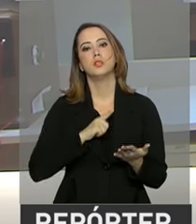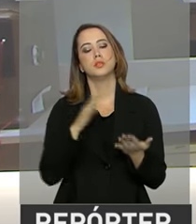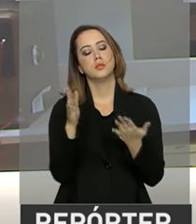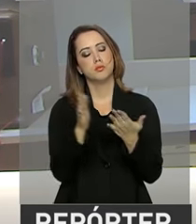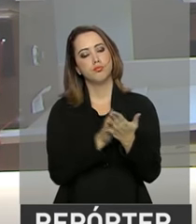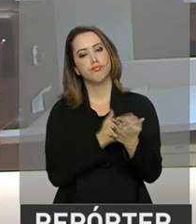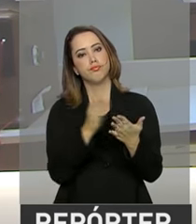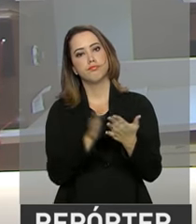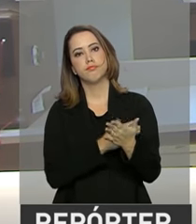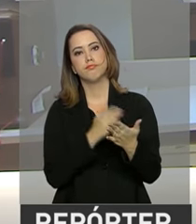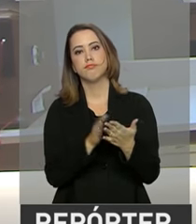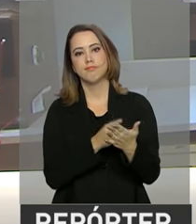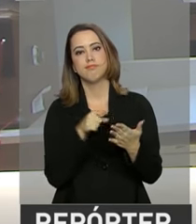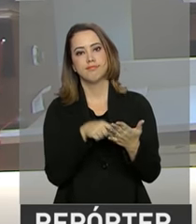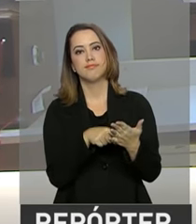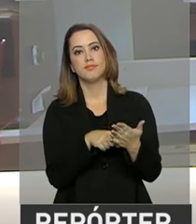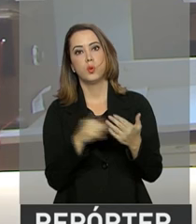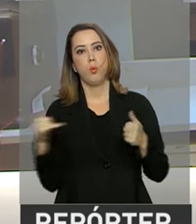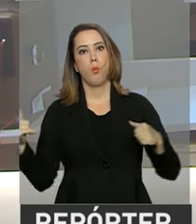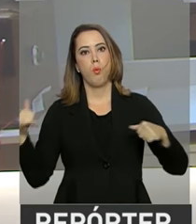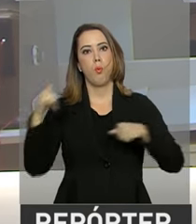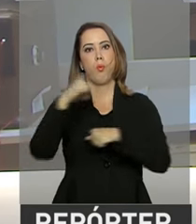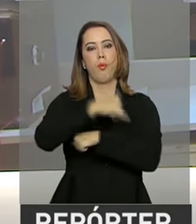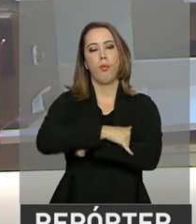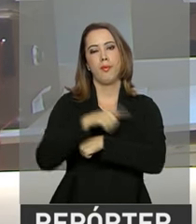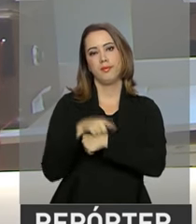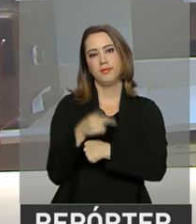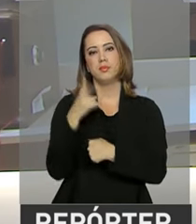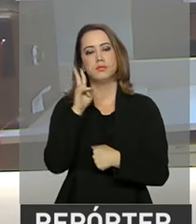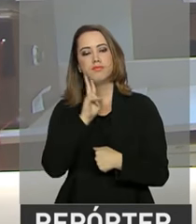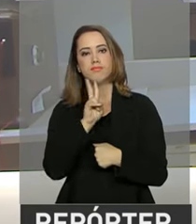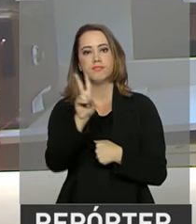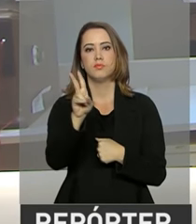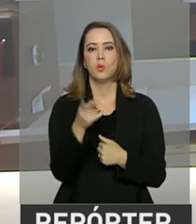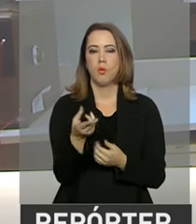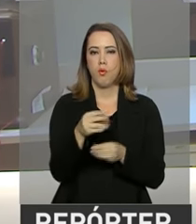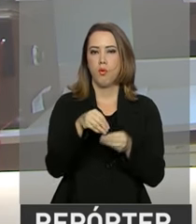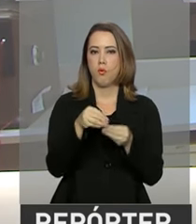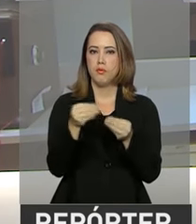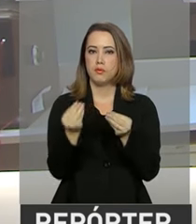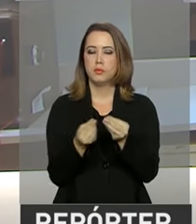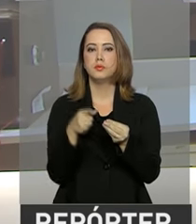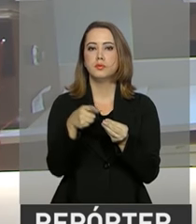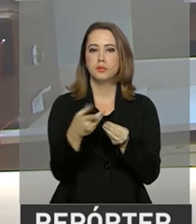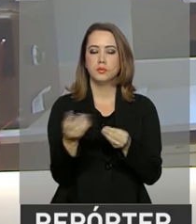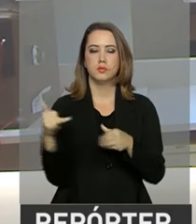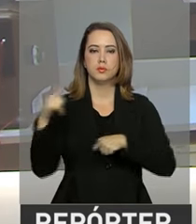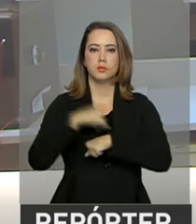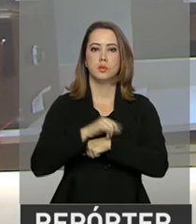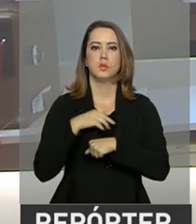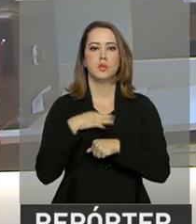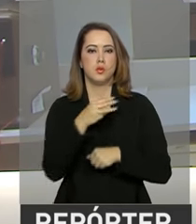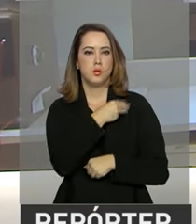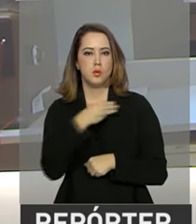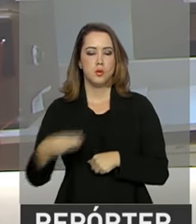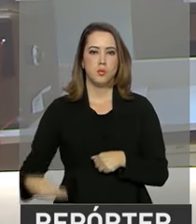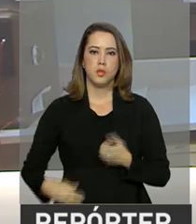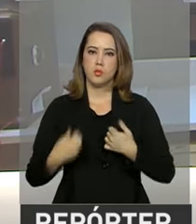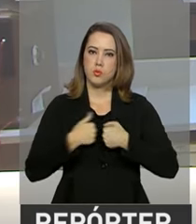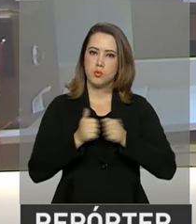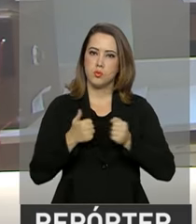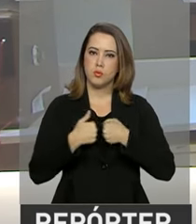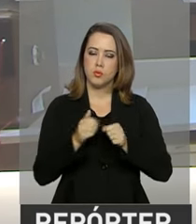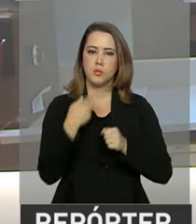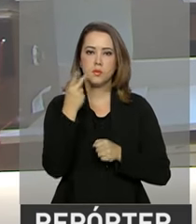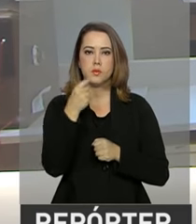Olímpicos e um guia também vai orientar os passageiros em aeroportos. O ministro dos Transportes disse que a segurança nos